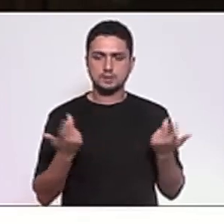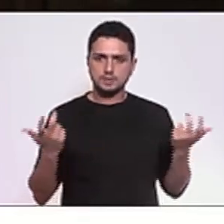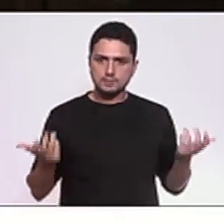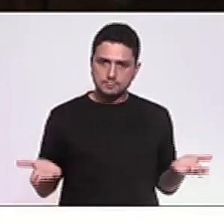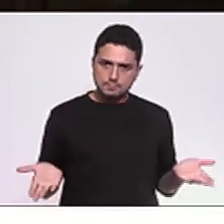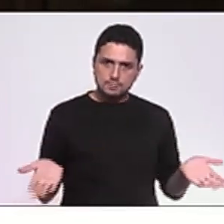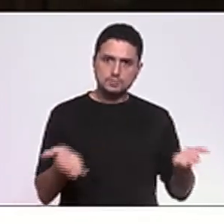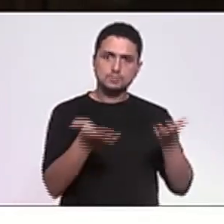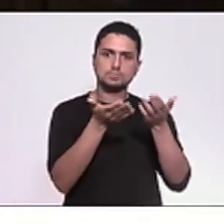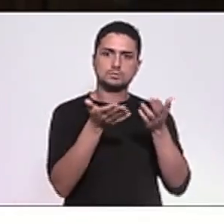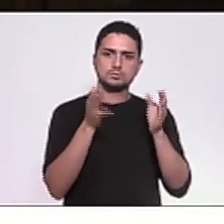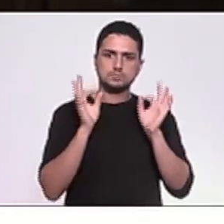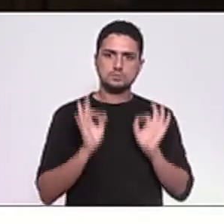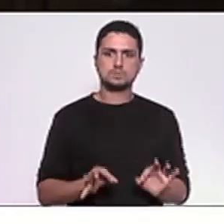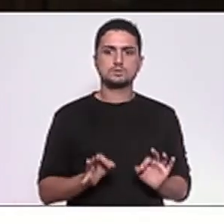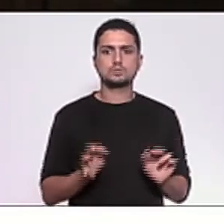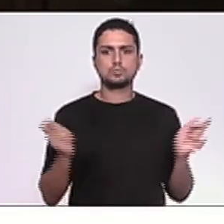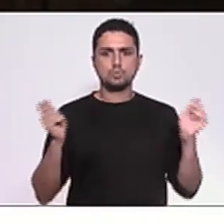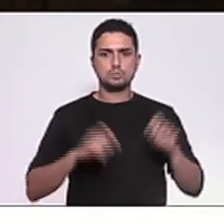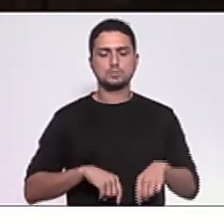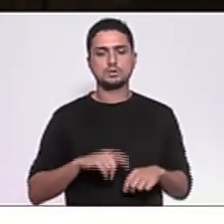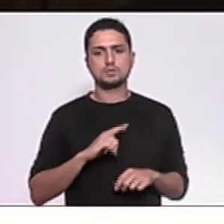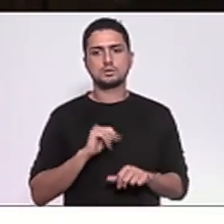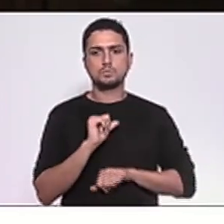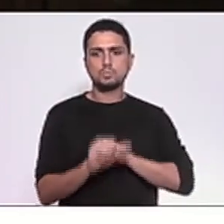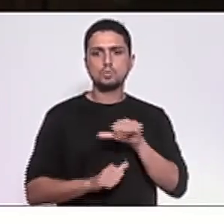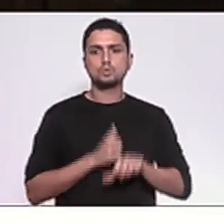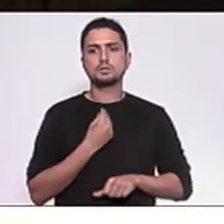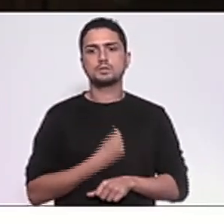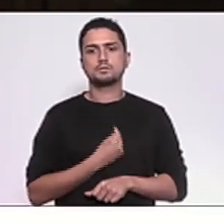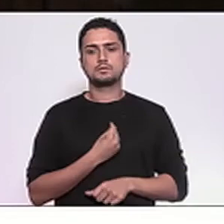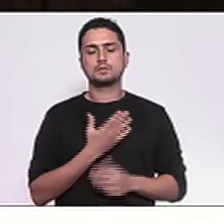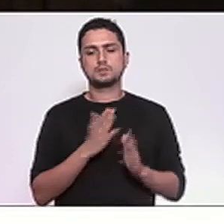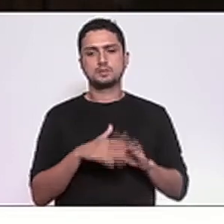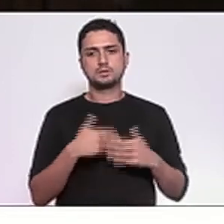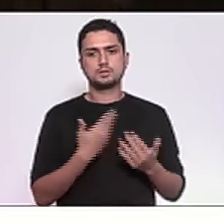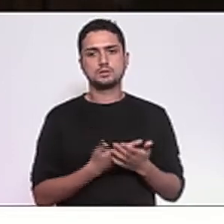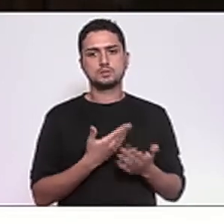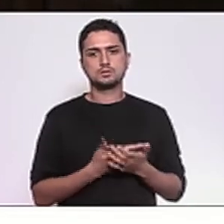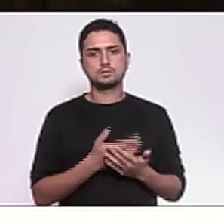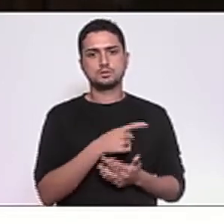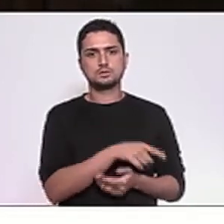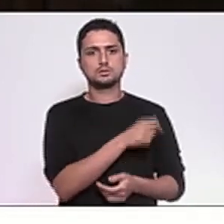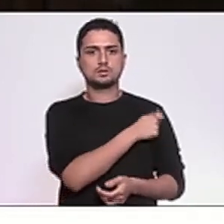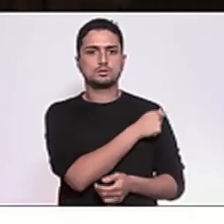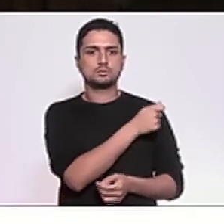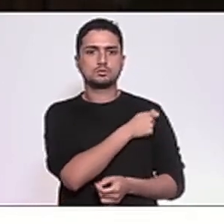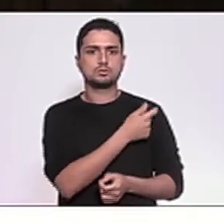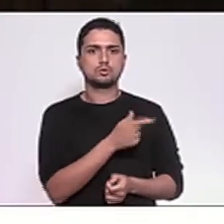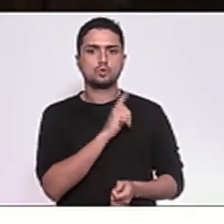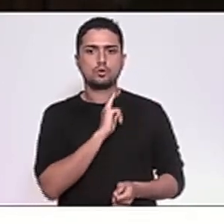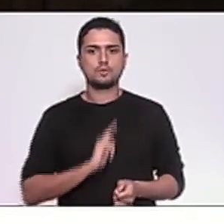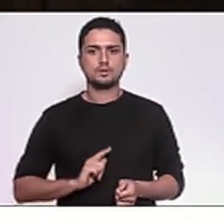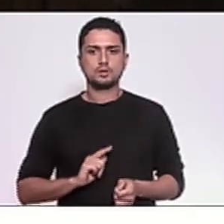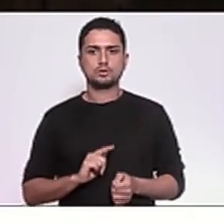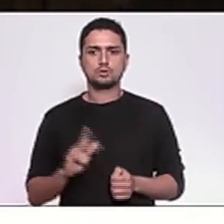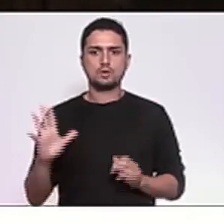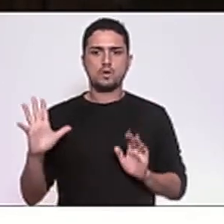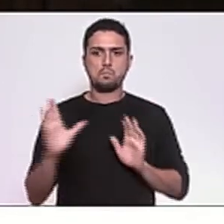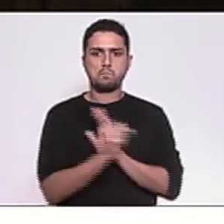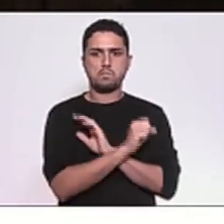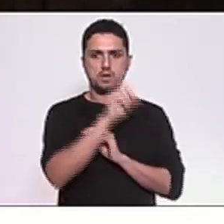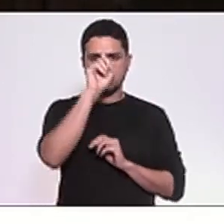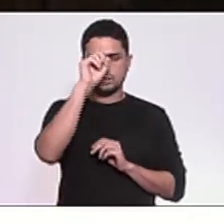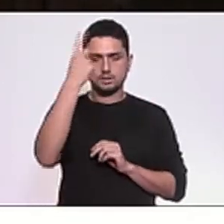concretamente possibilidade que impacta a vida desses estudantes, esse governador, além de roubar a ideia do